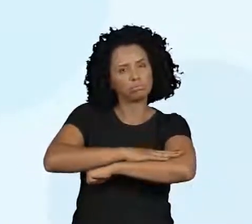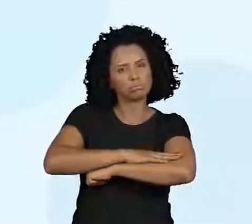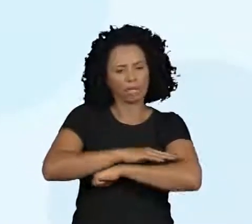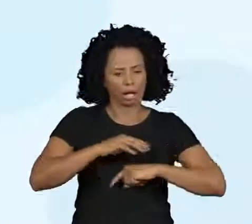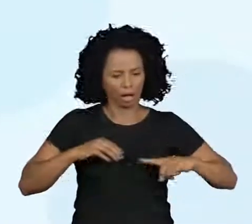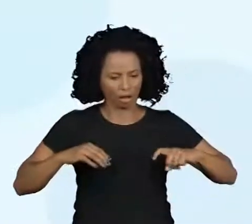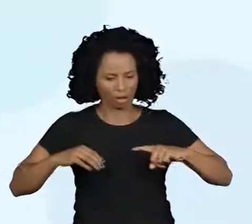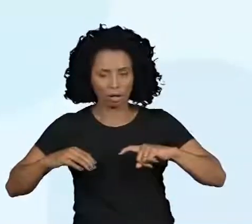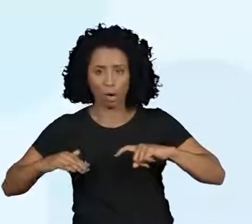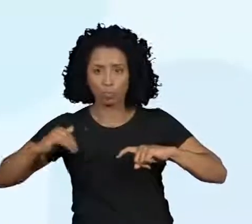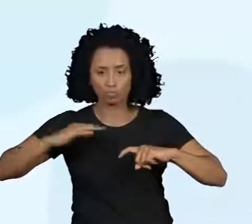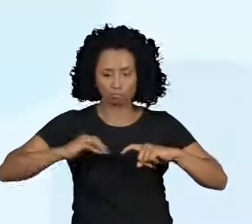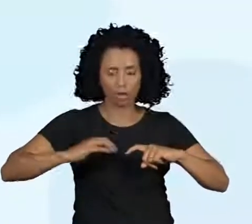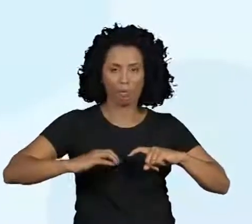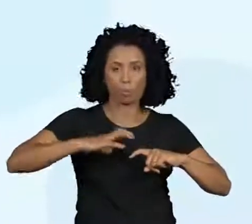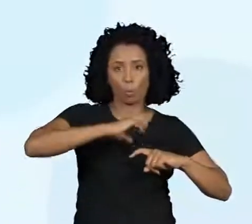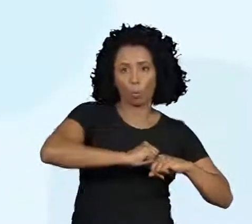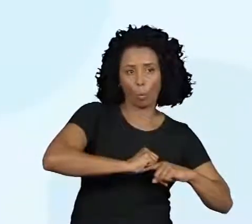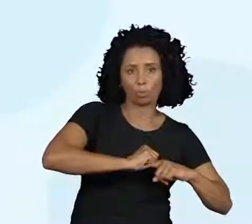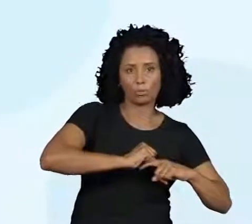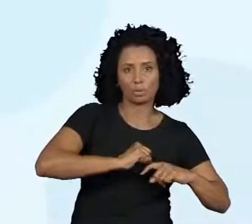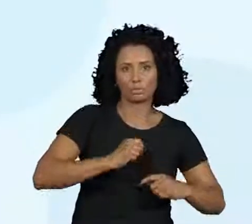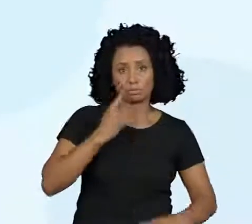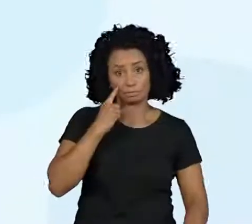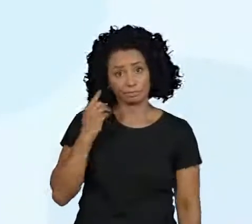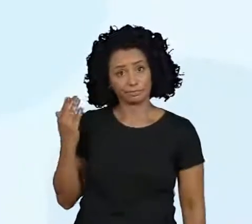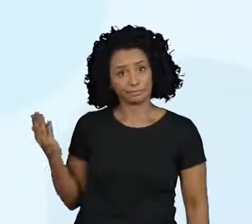escrever aqui no sapo, consumidor.